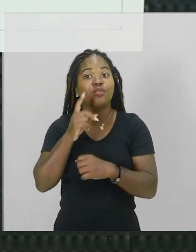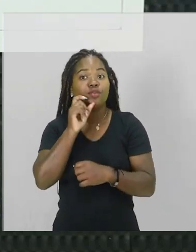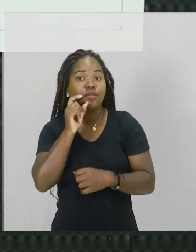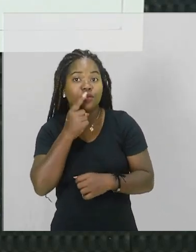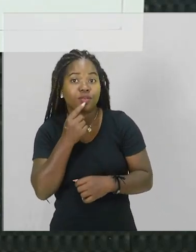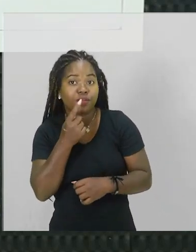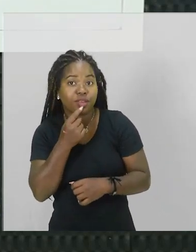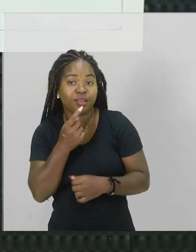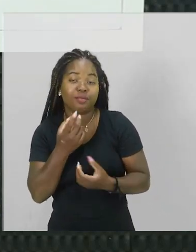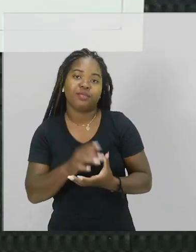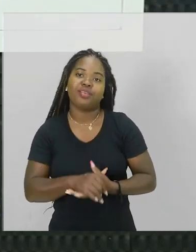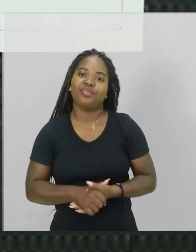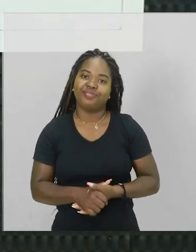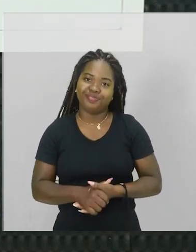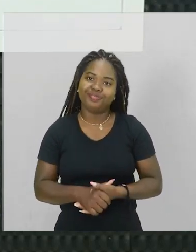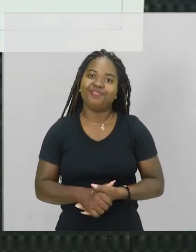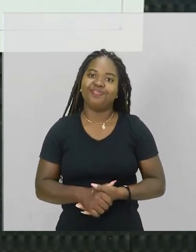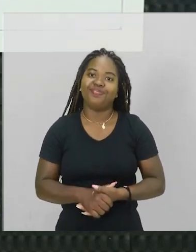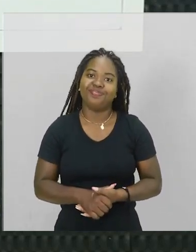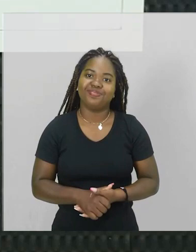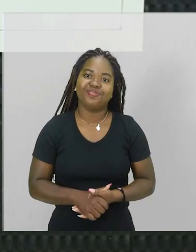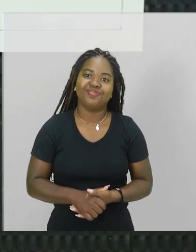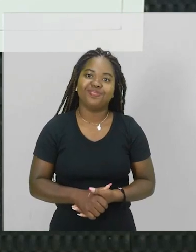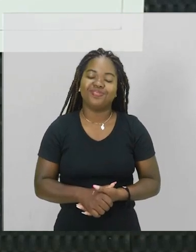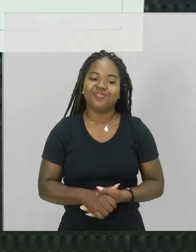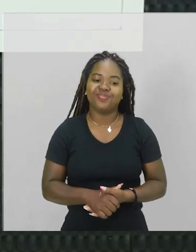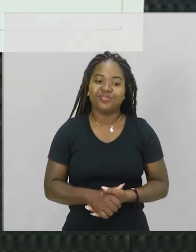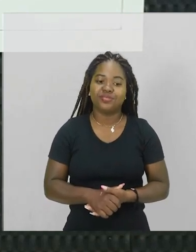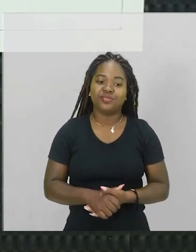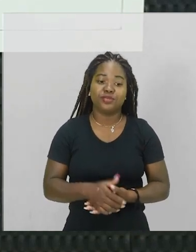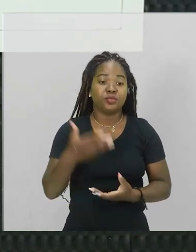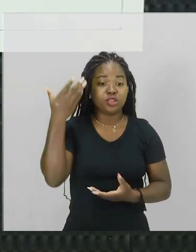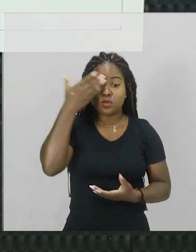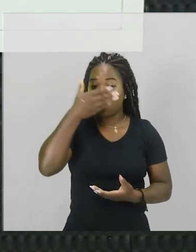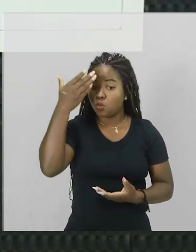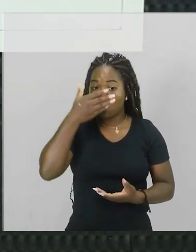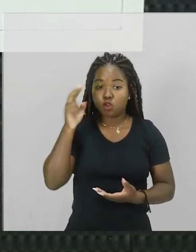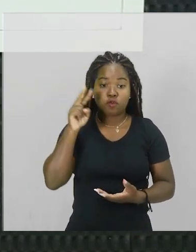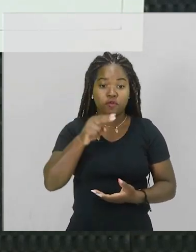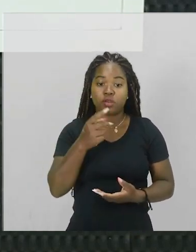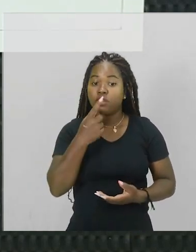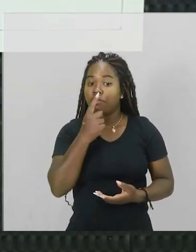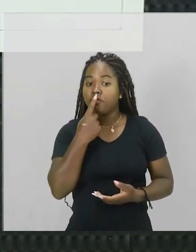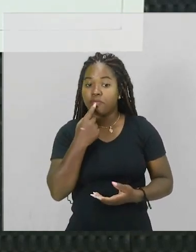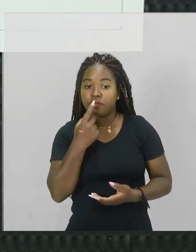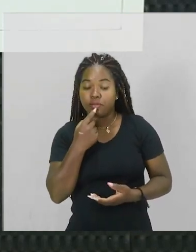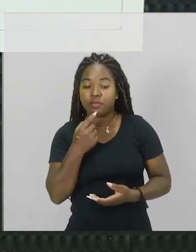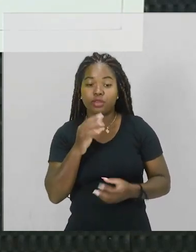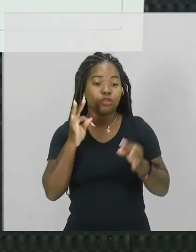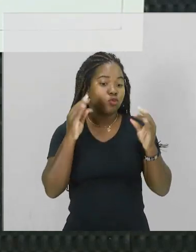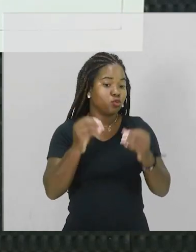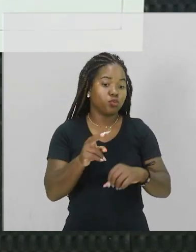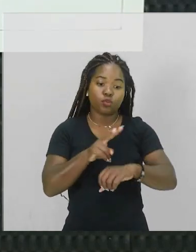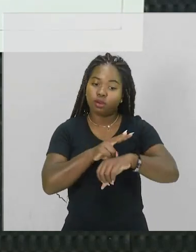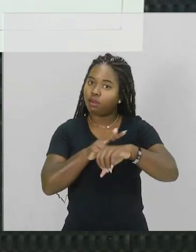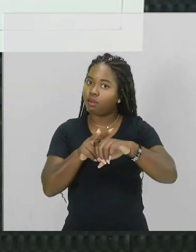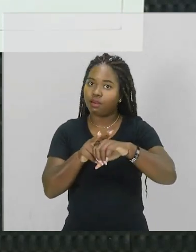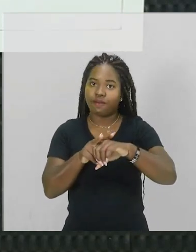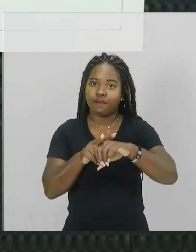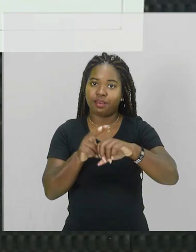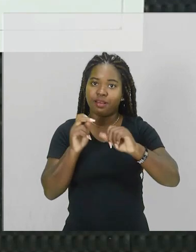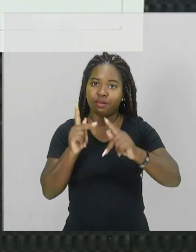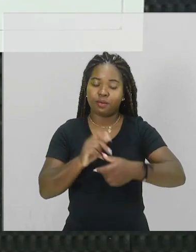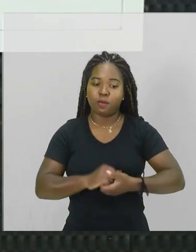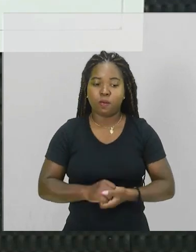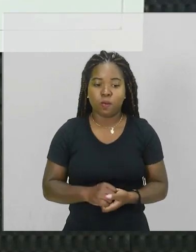misturar o vermelho com o verde, como ele não consegue ver vermelho, tudo para ele vai ser verde, certo?